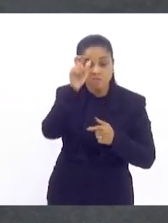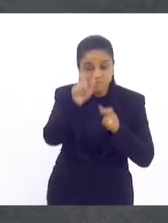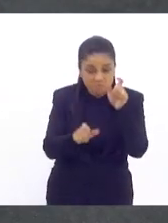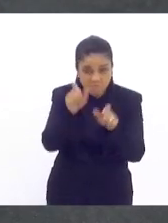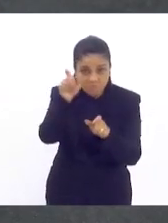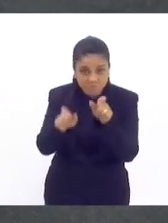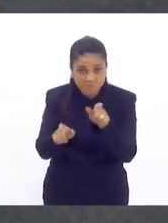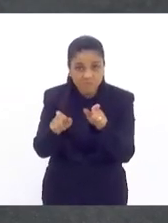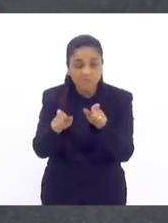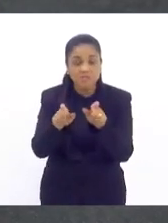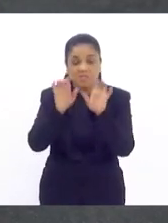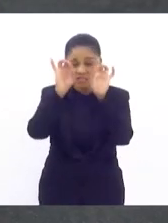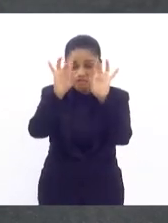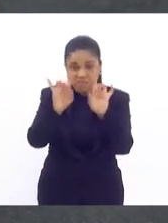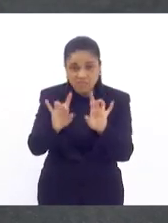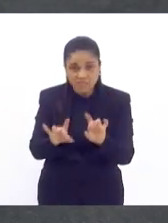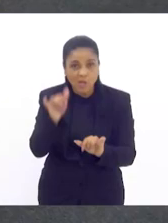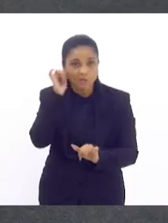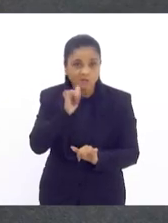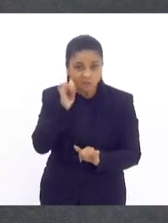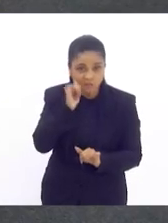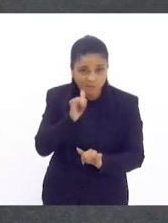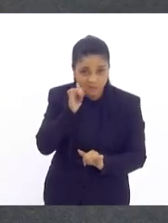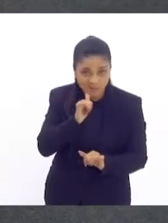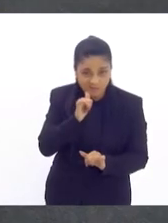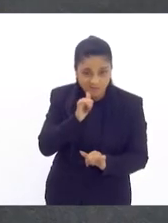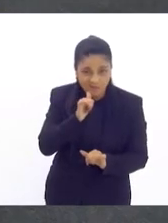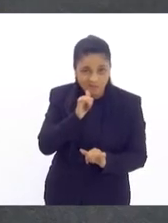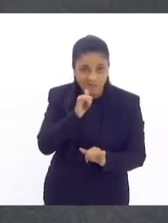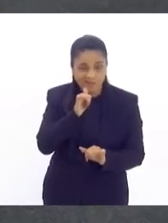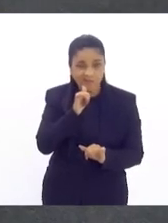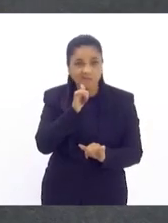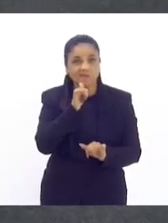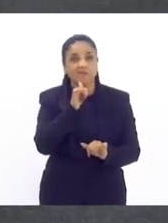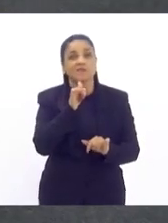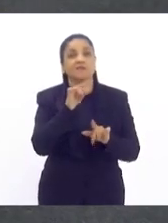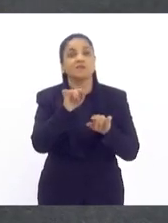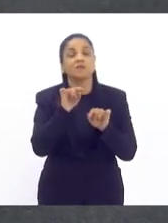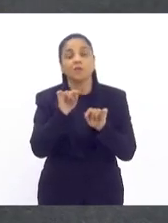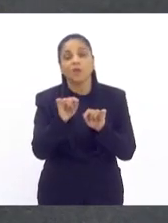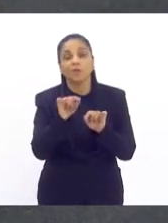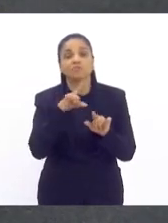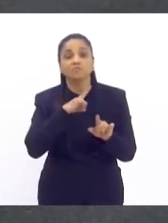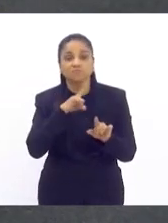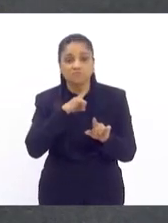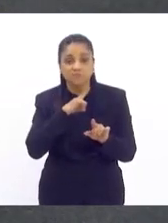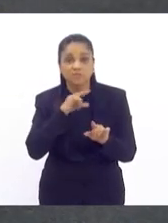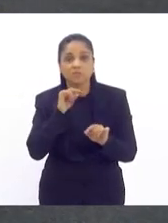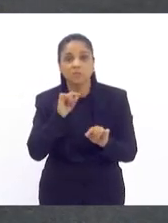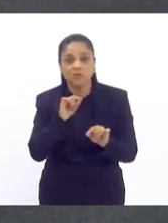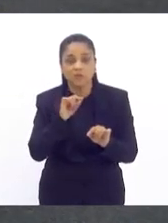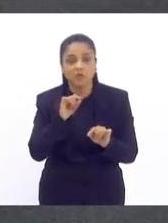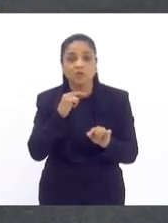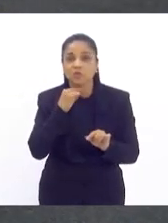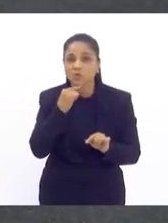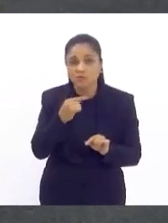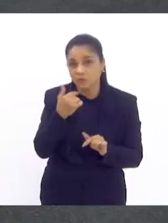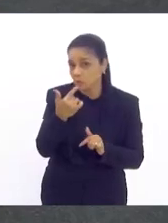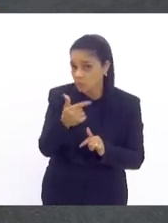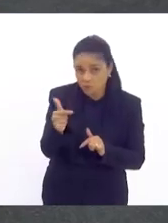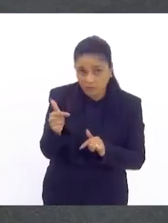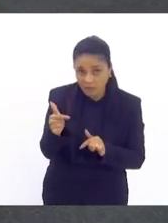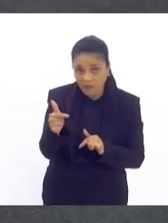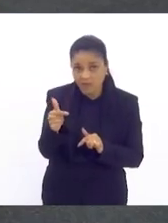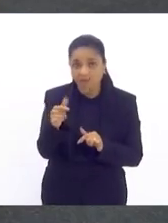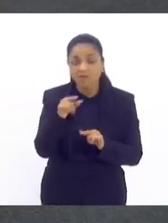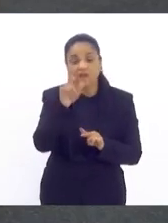necessidades específicas dessas mulheres e essa essa iniciativa constitui-se em qualquer sombra de dúvida um reconhecimento